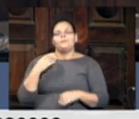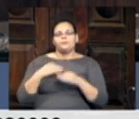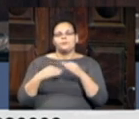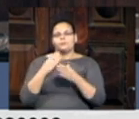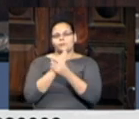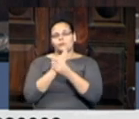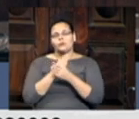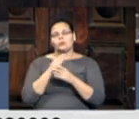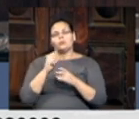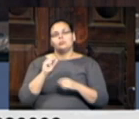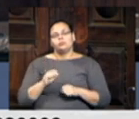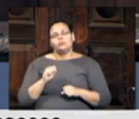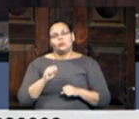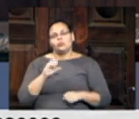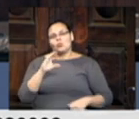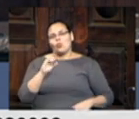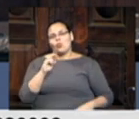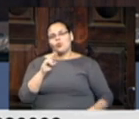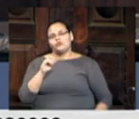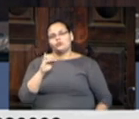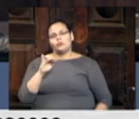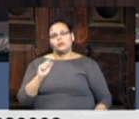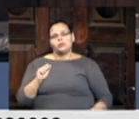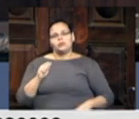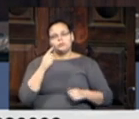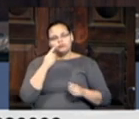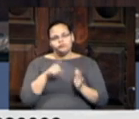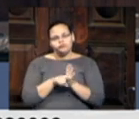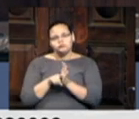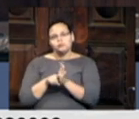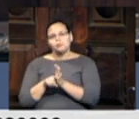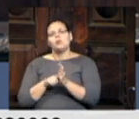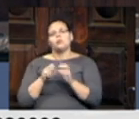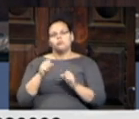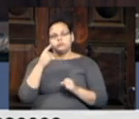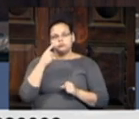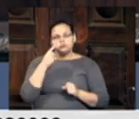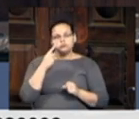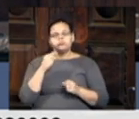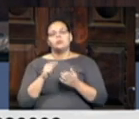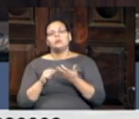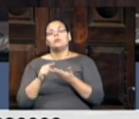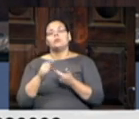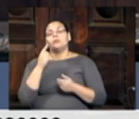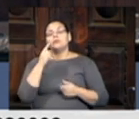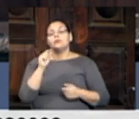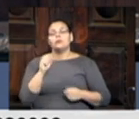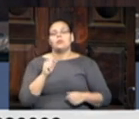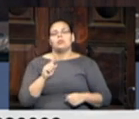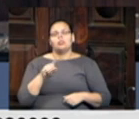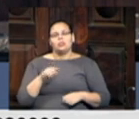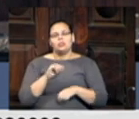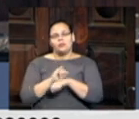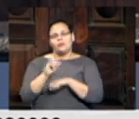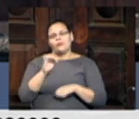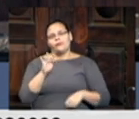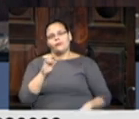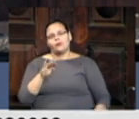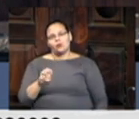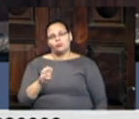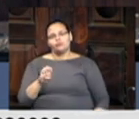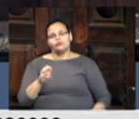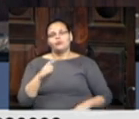possa participar desta apuração, para que se identifique o tamanho da fraude,